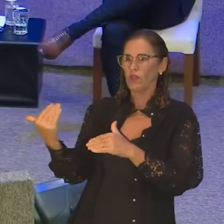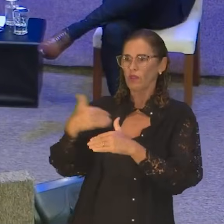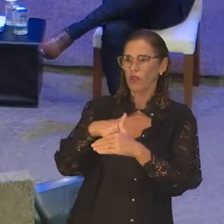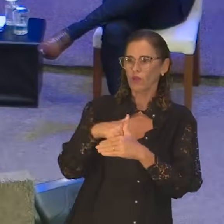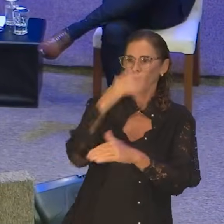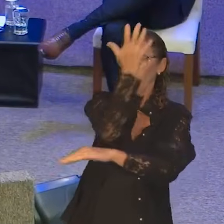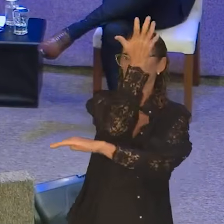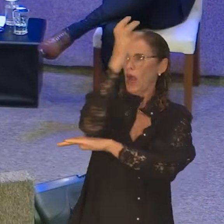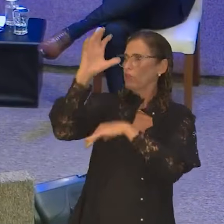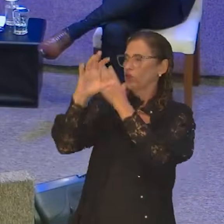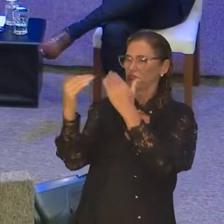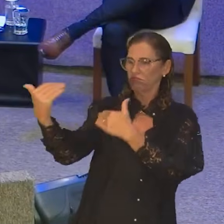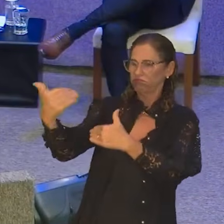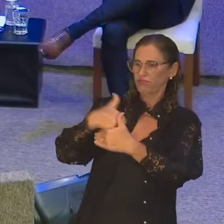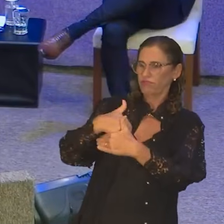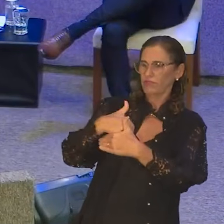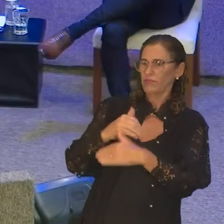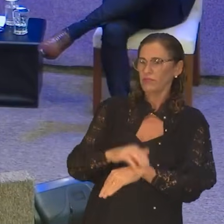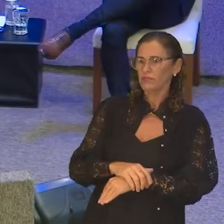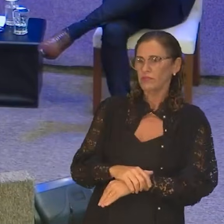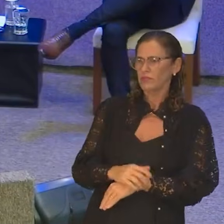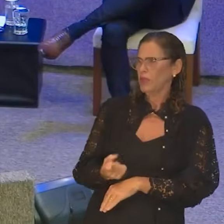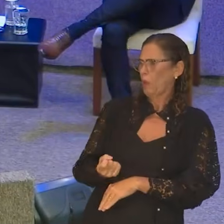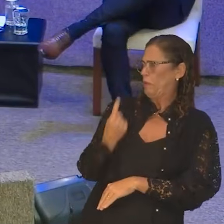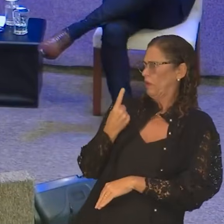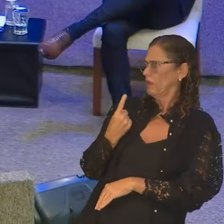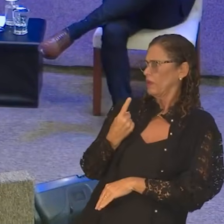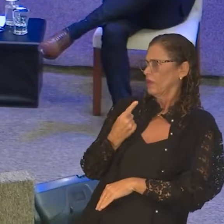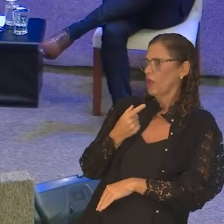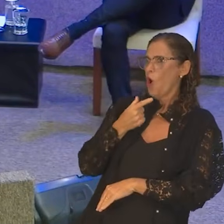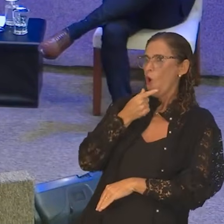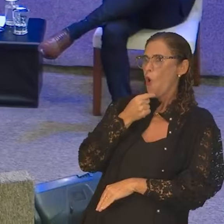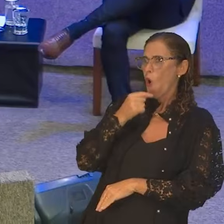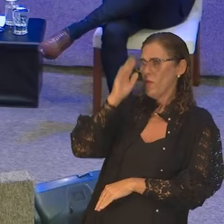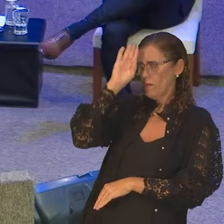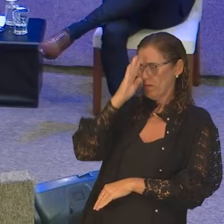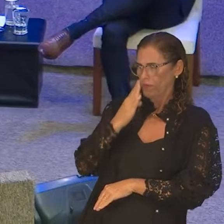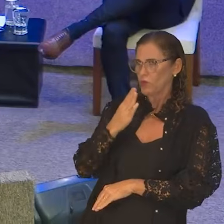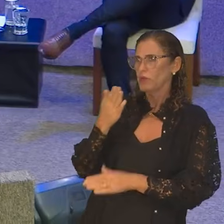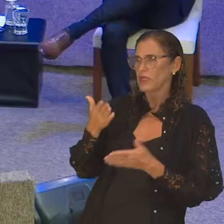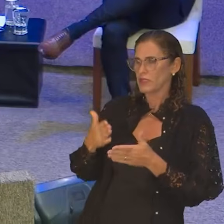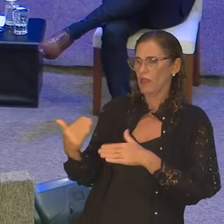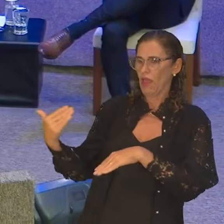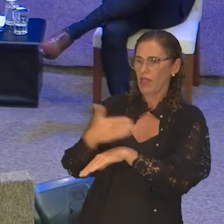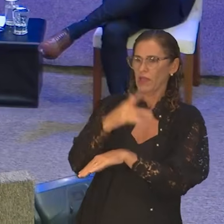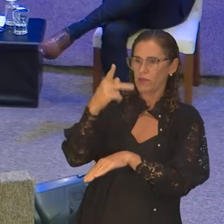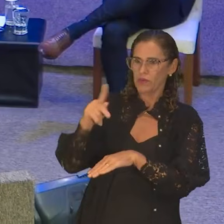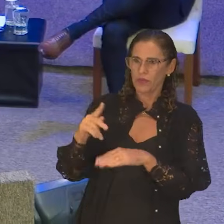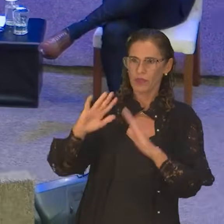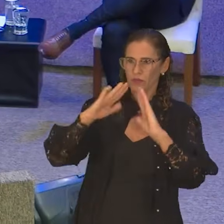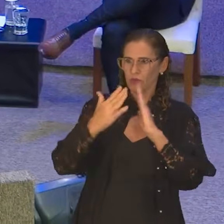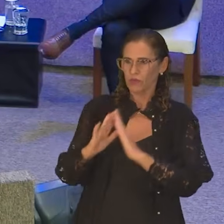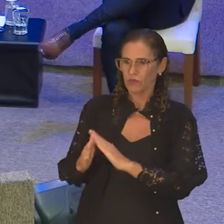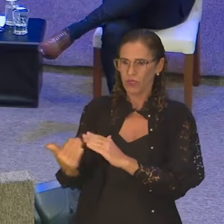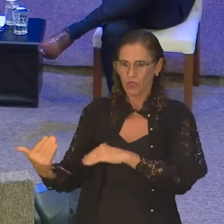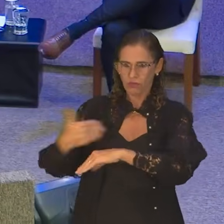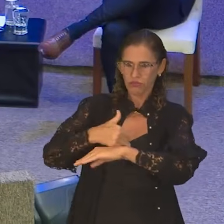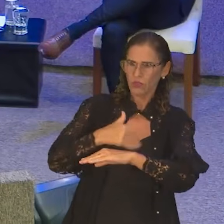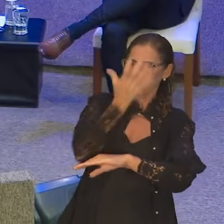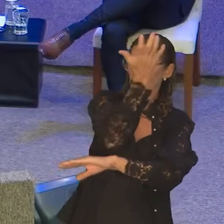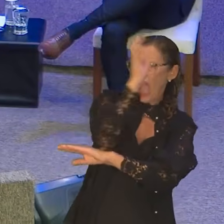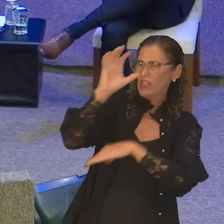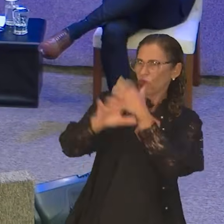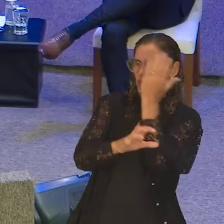mato, gente. Um brasileiro desceu, entrou no Paraguai, desceu na favela e foi no meio do mato.